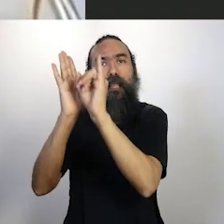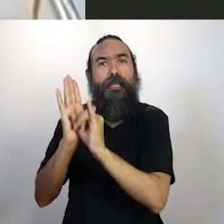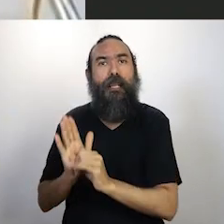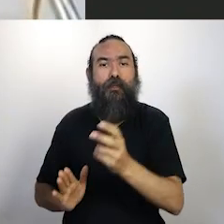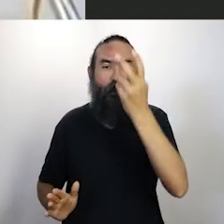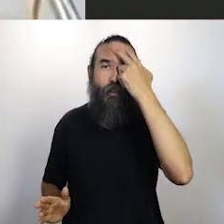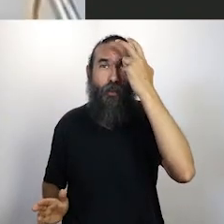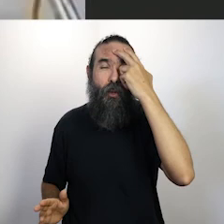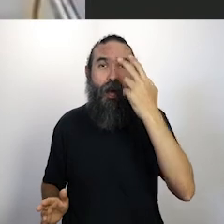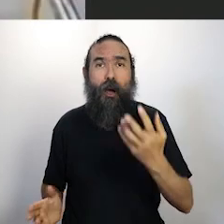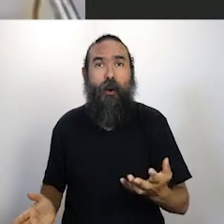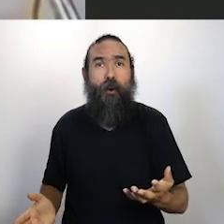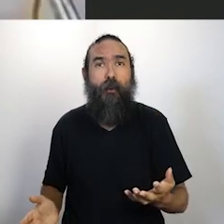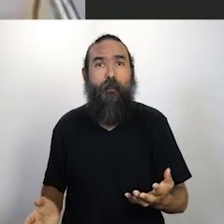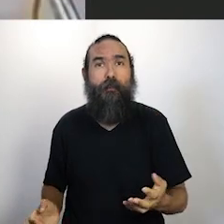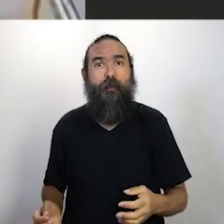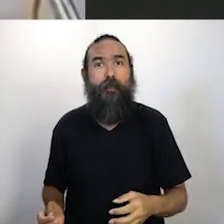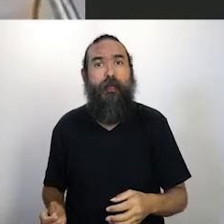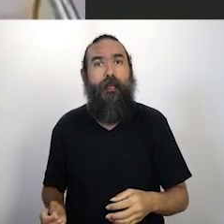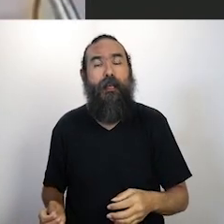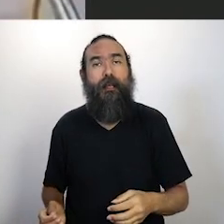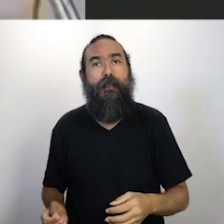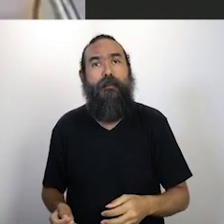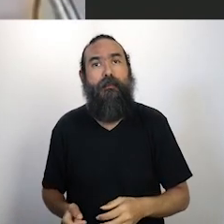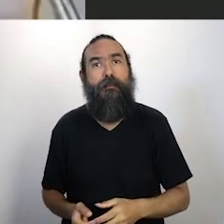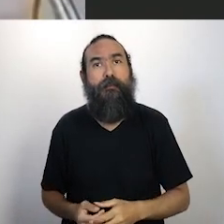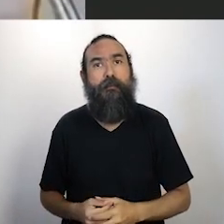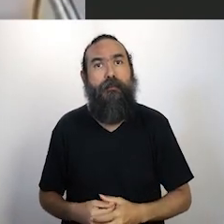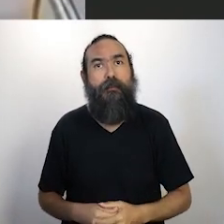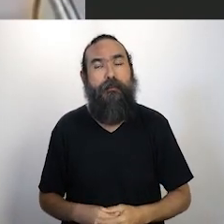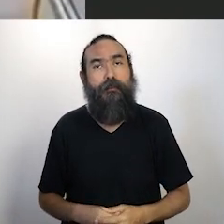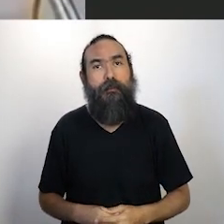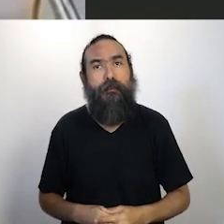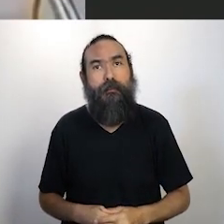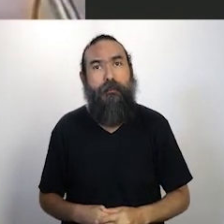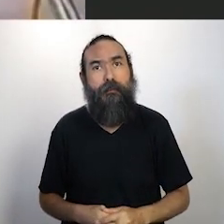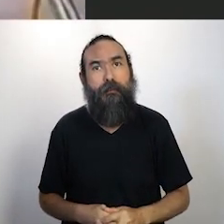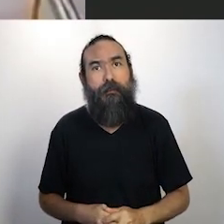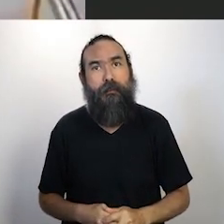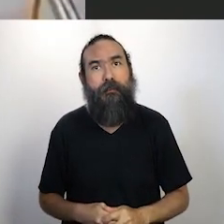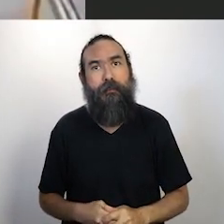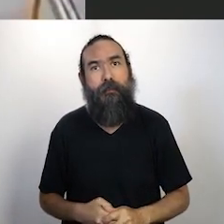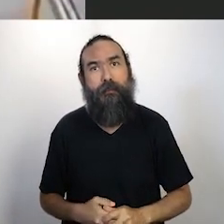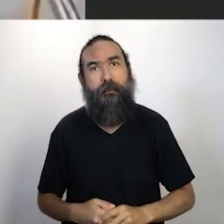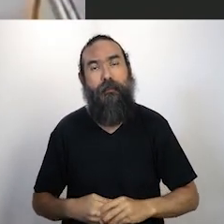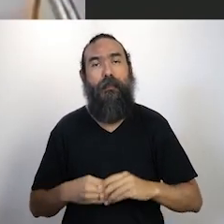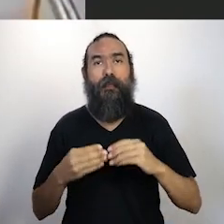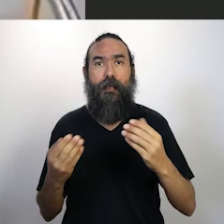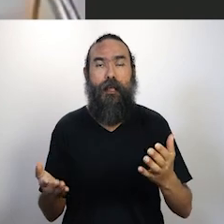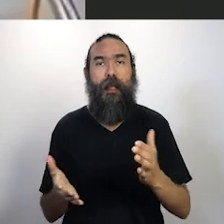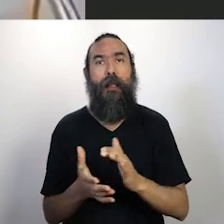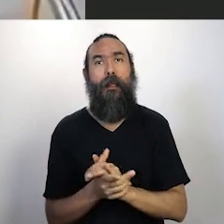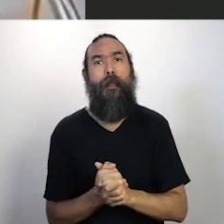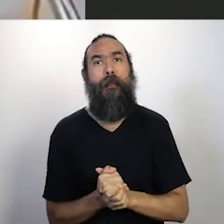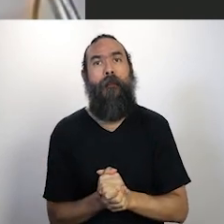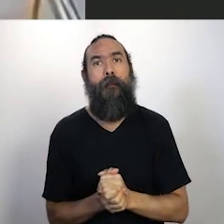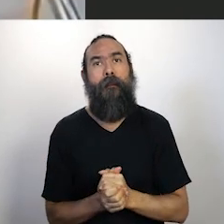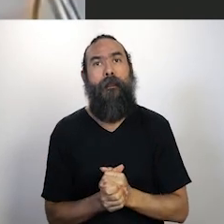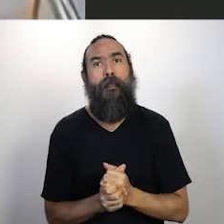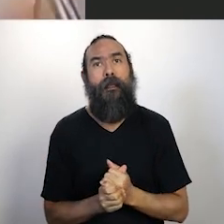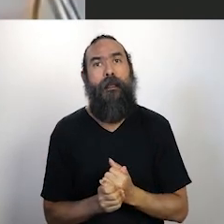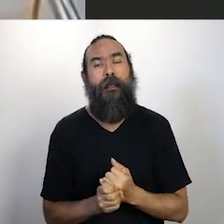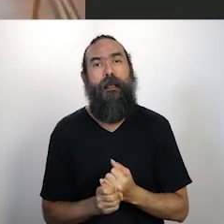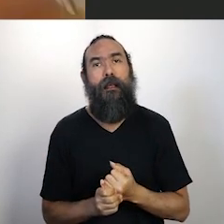adiplência como pessoa jurídica para participar desses editais